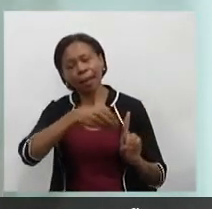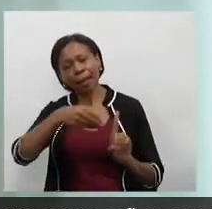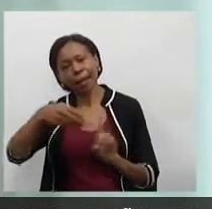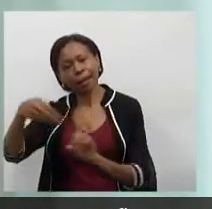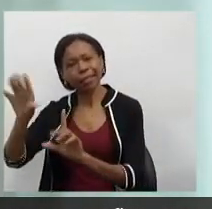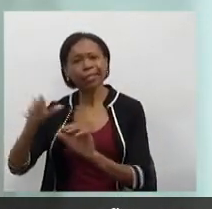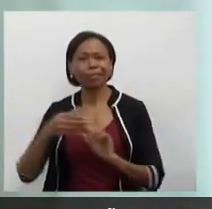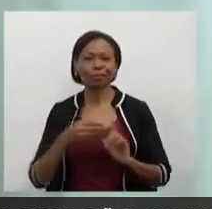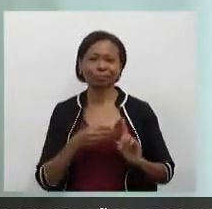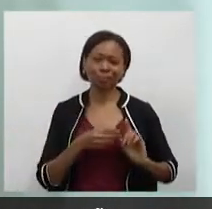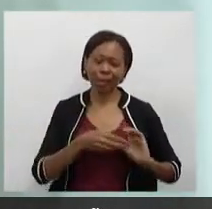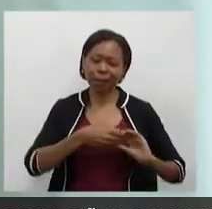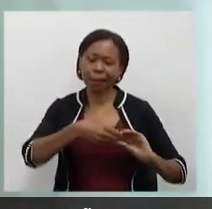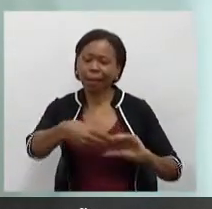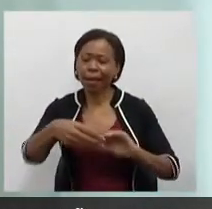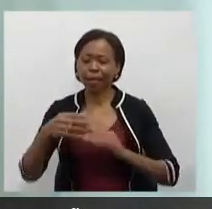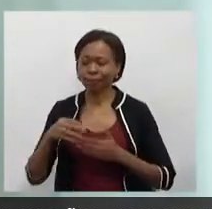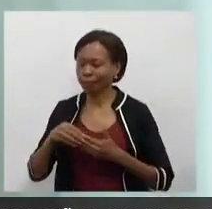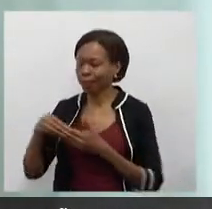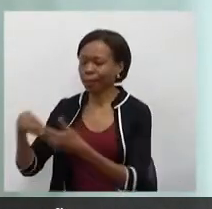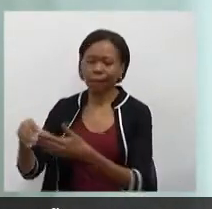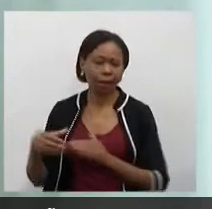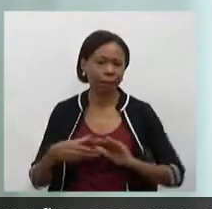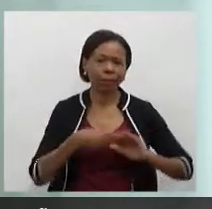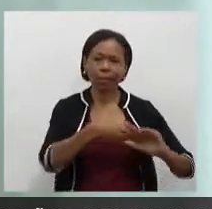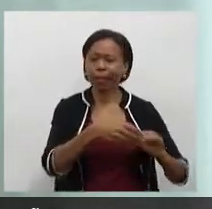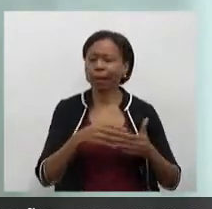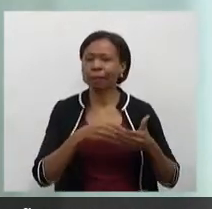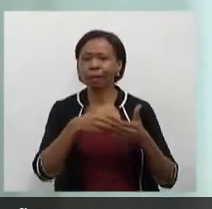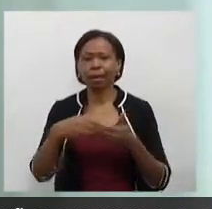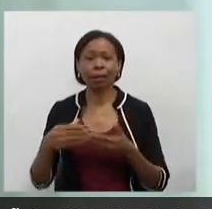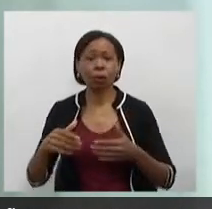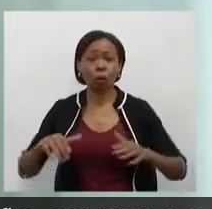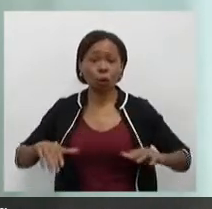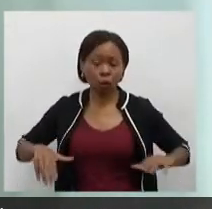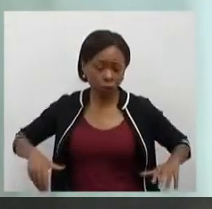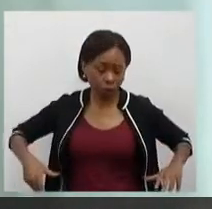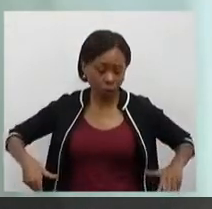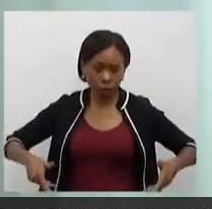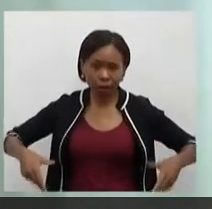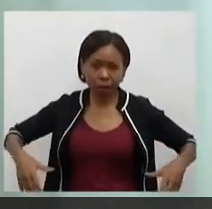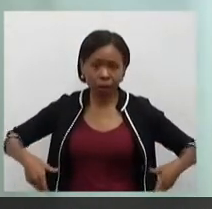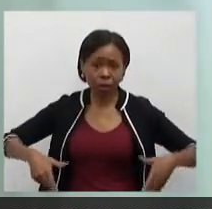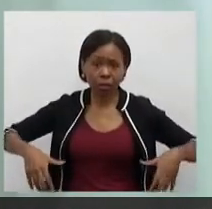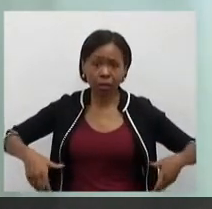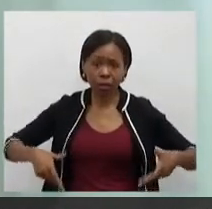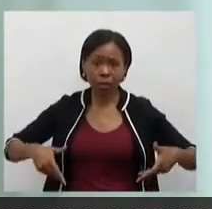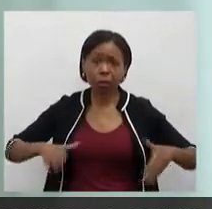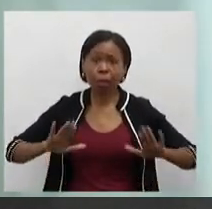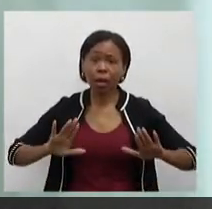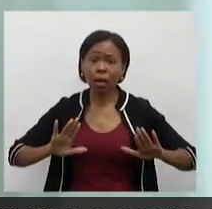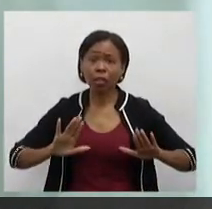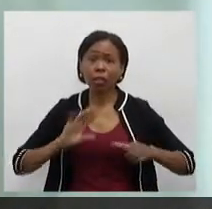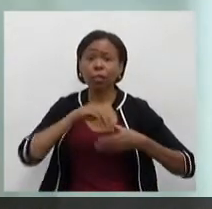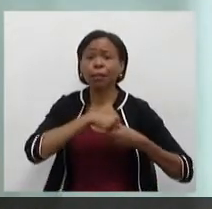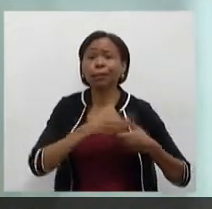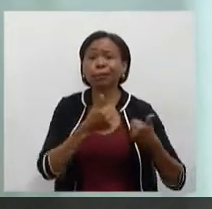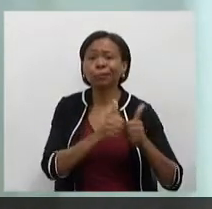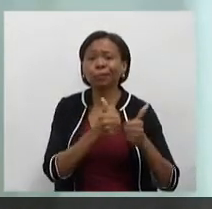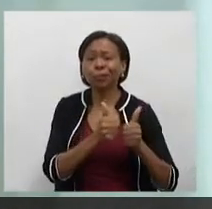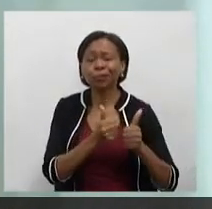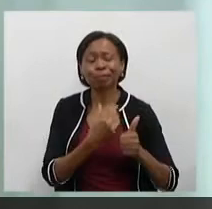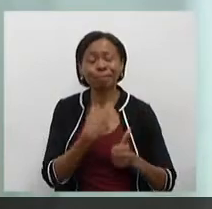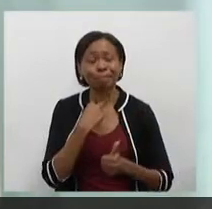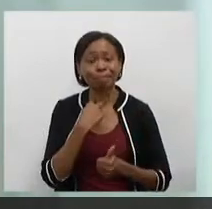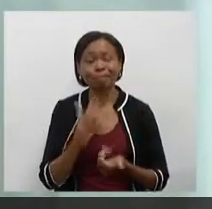vir. Mas eu não posso entrar num ônibus, porque a cadeira de rodas não cabe. E hoje o Congresso aprova uma lei